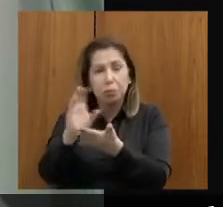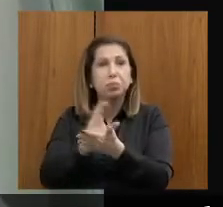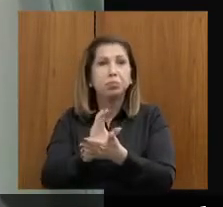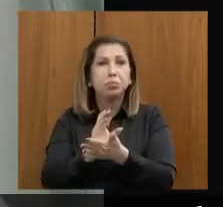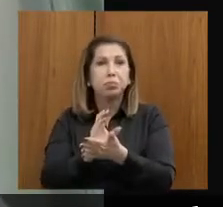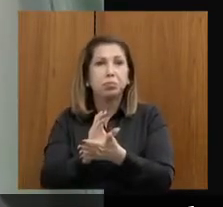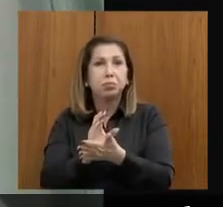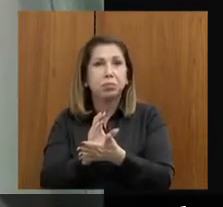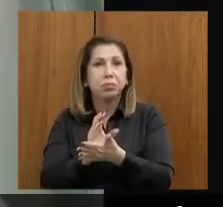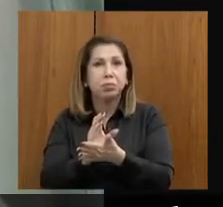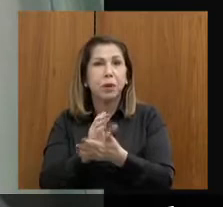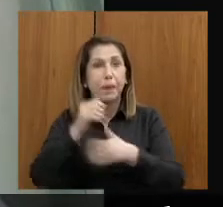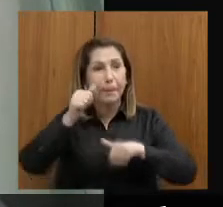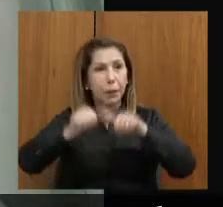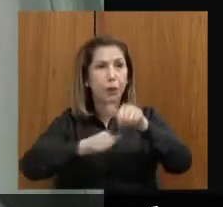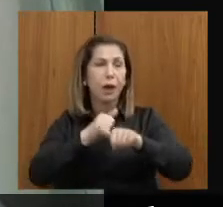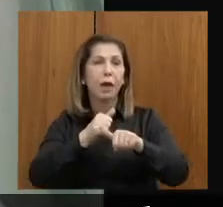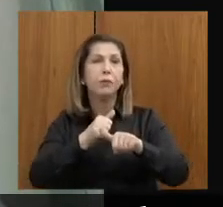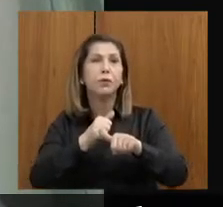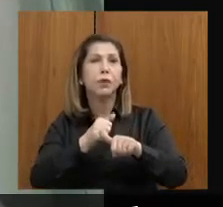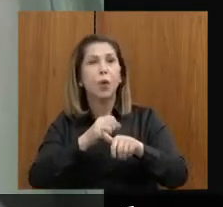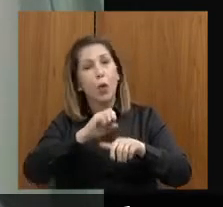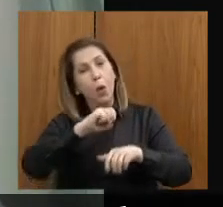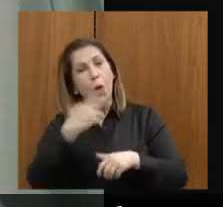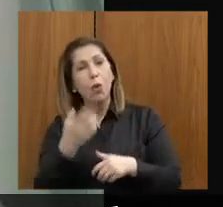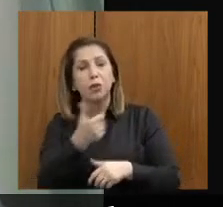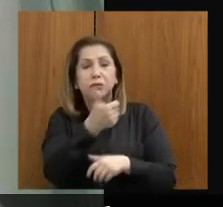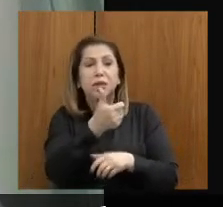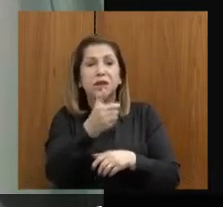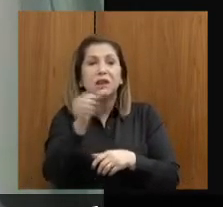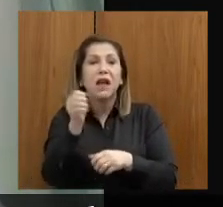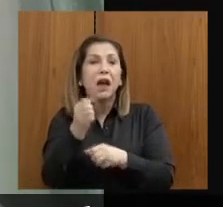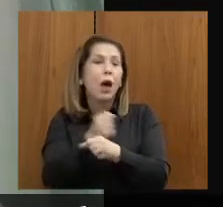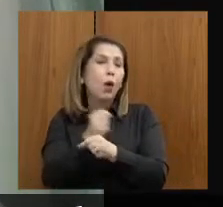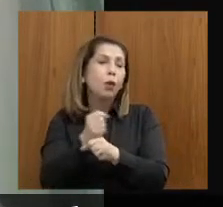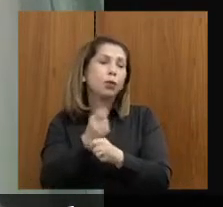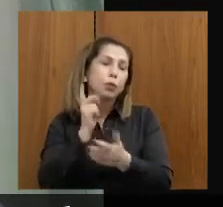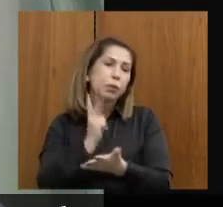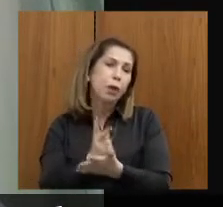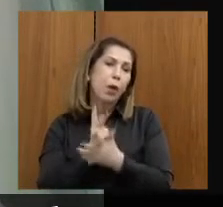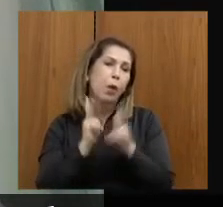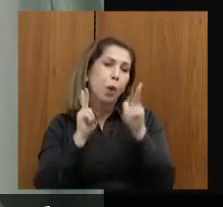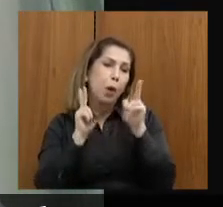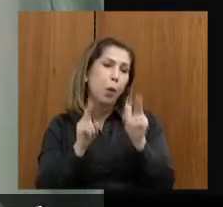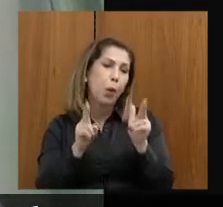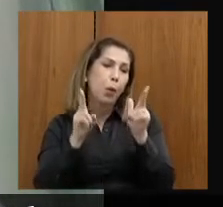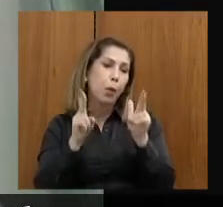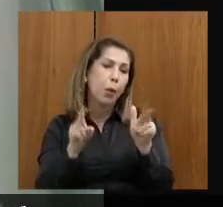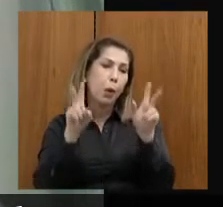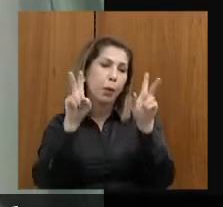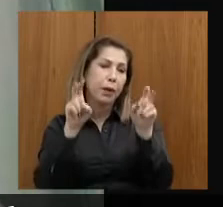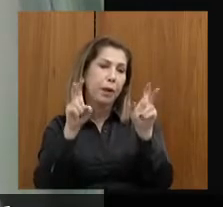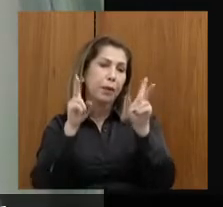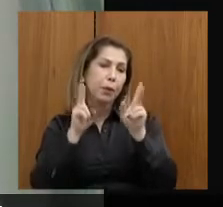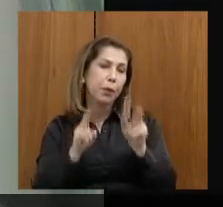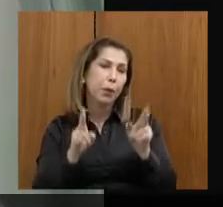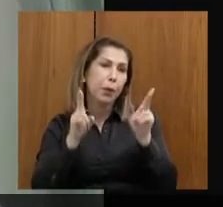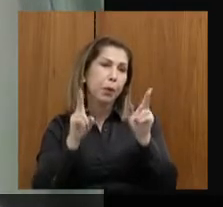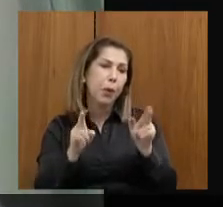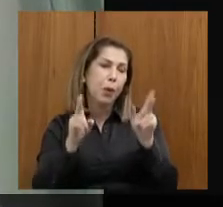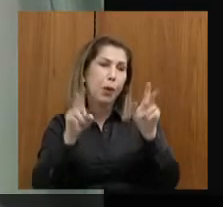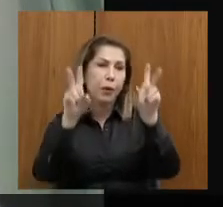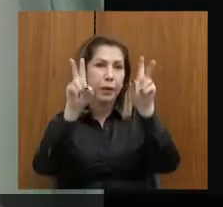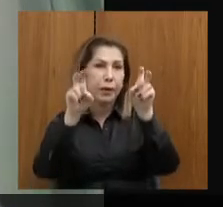um é uma mudança essa loja então daqui assim é uma vamos lá ainda discutindo Agora falta de água em função da grande igreja